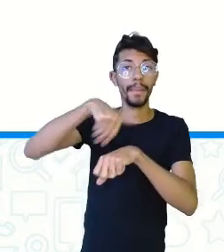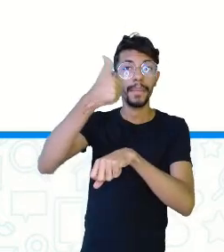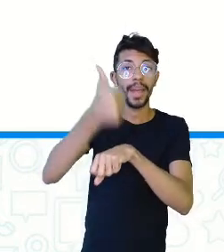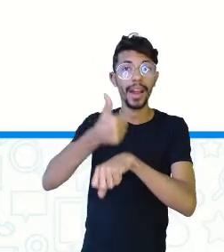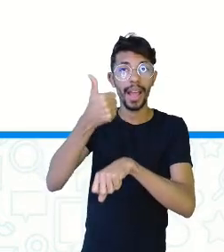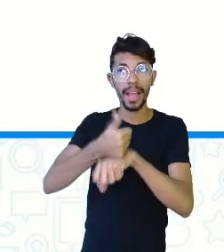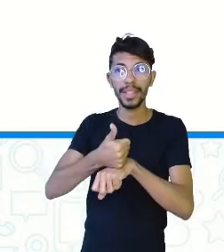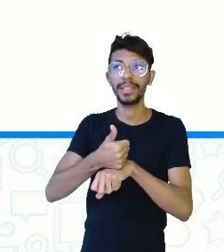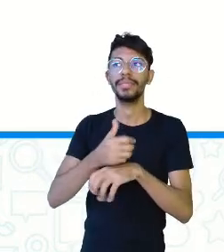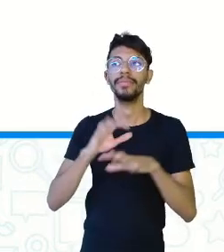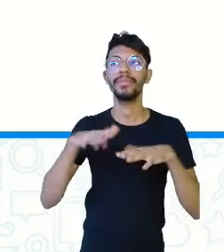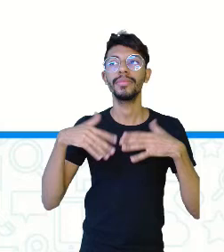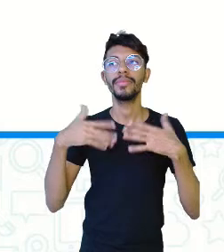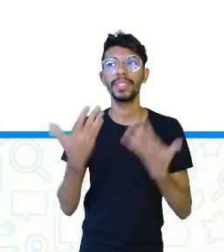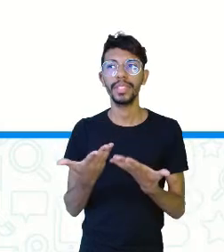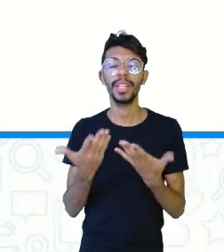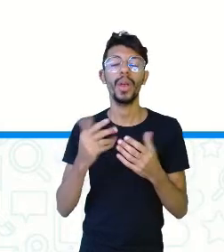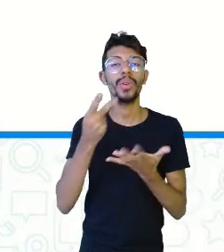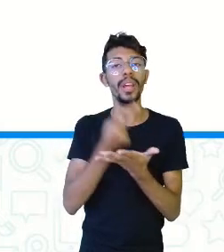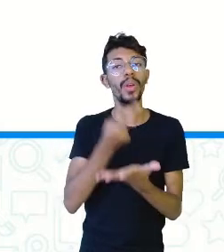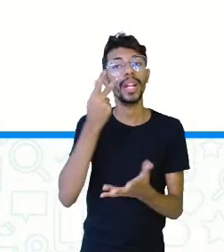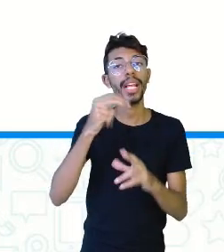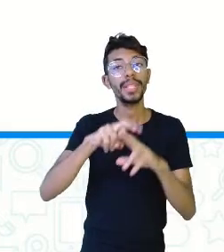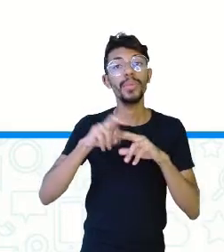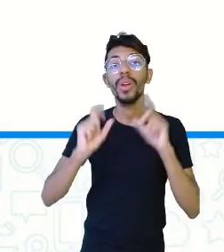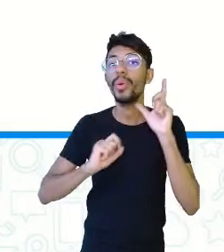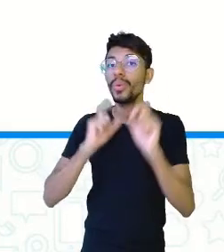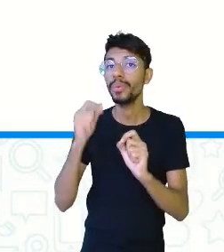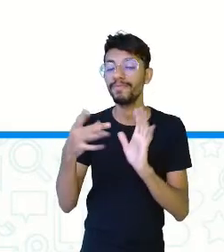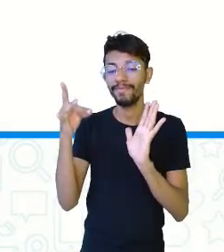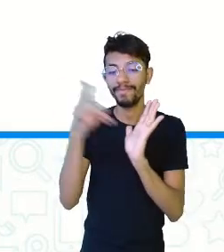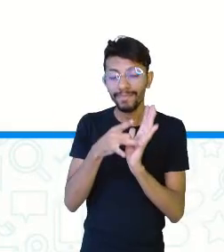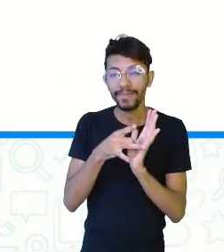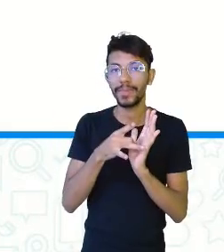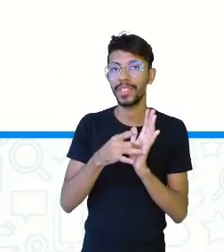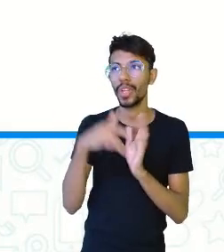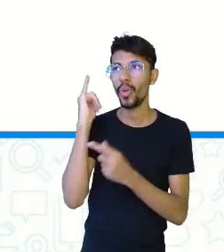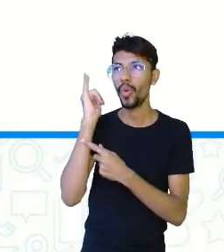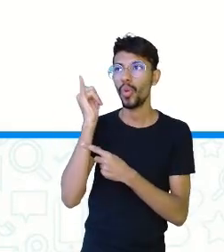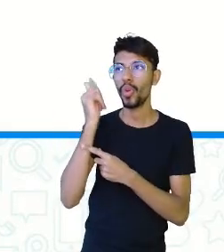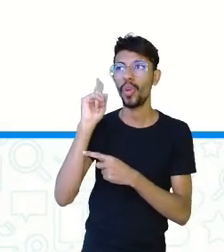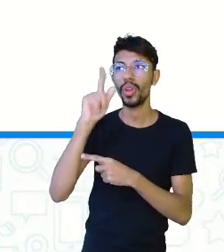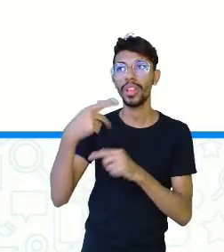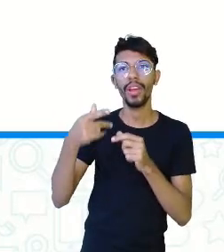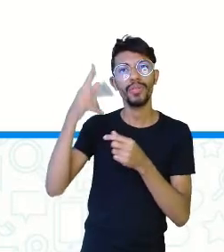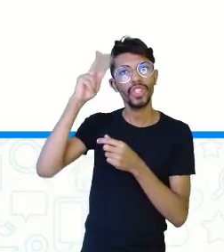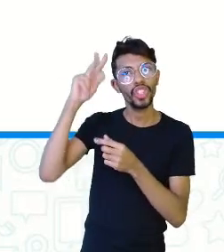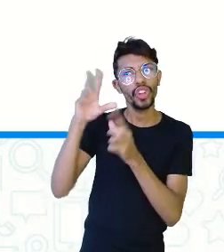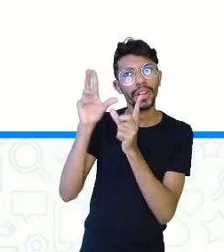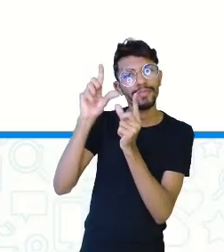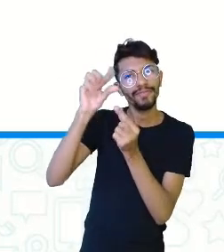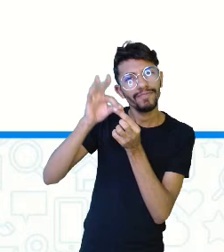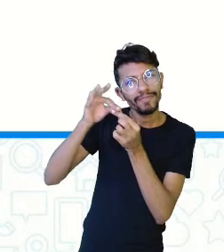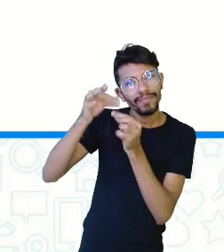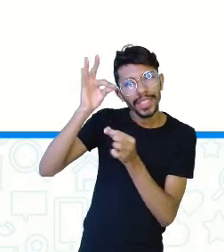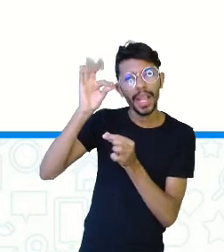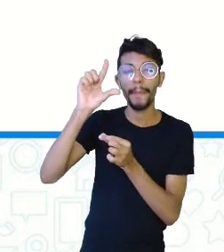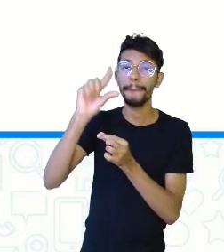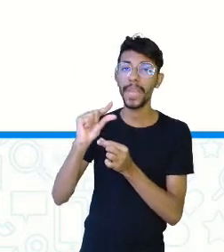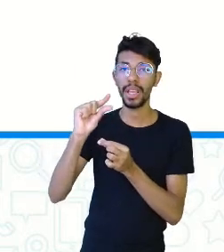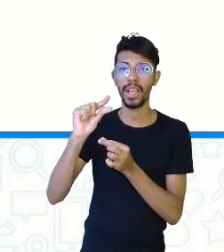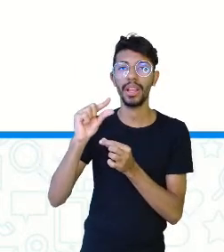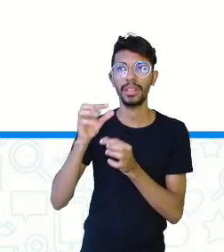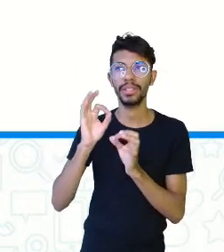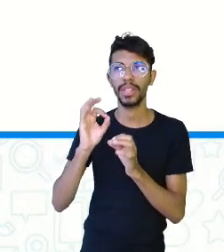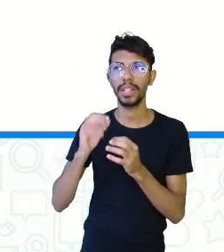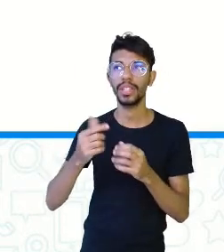praça. Isso acontece pelo fato de o conto ser uma narrativa breve, ou seja, pequena, curta, em